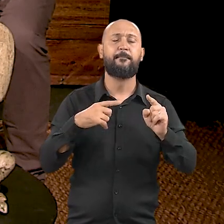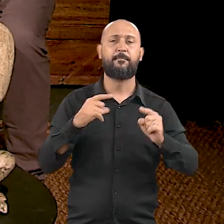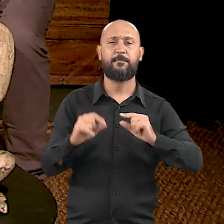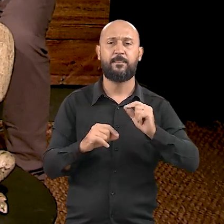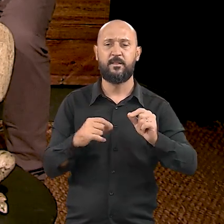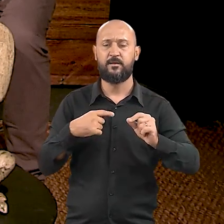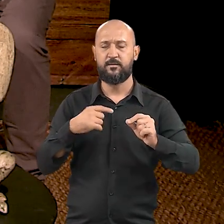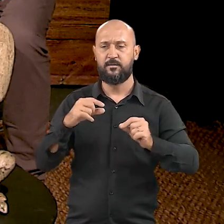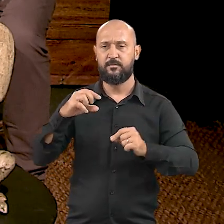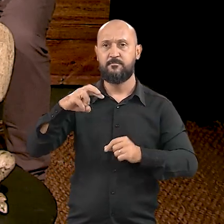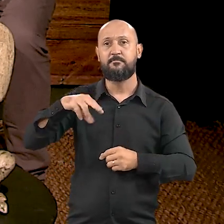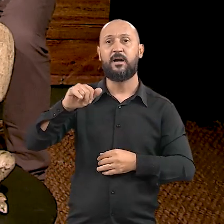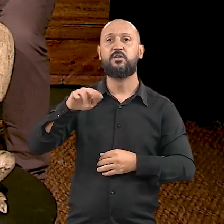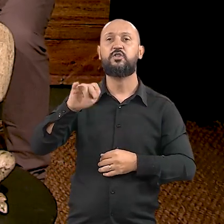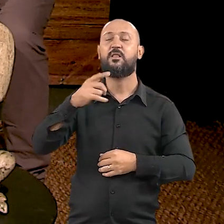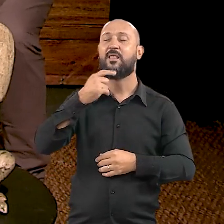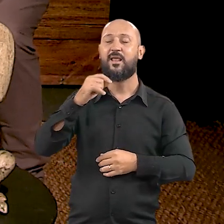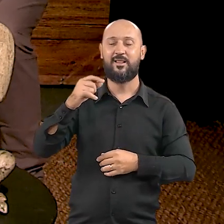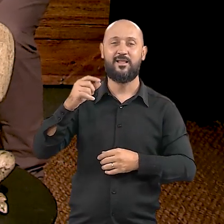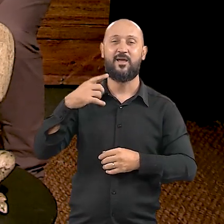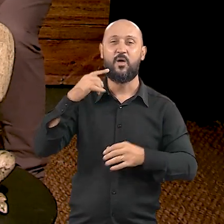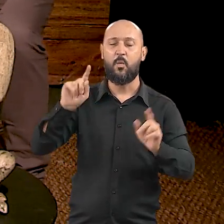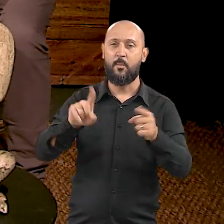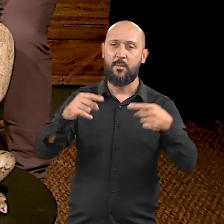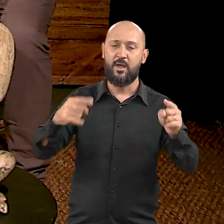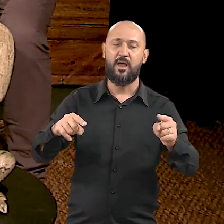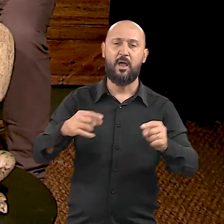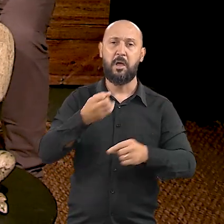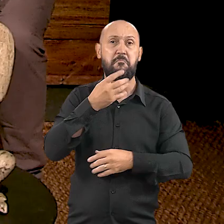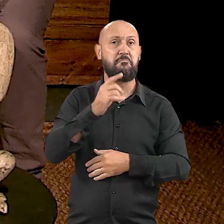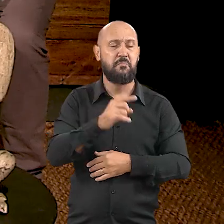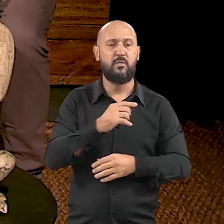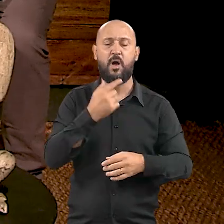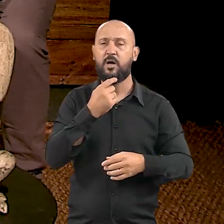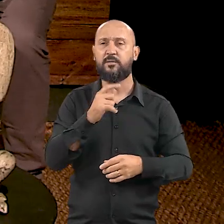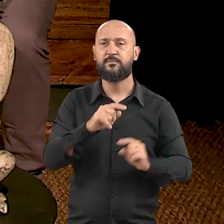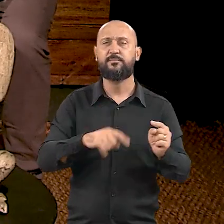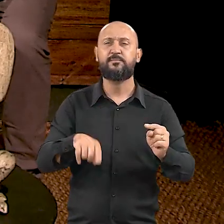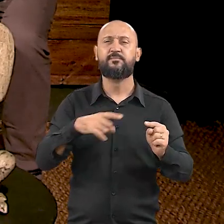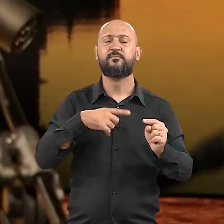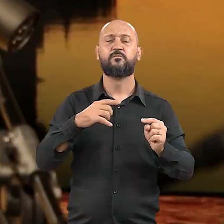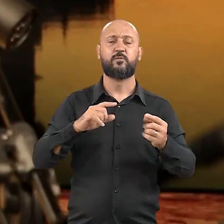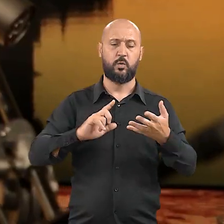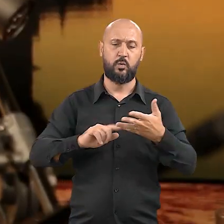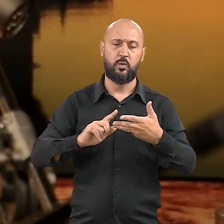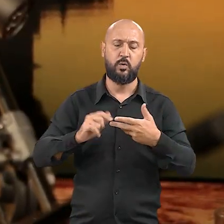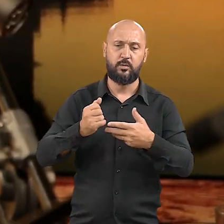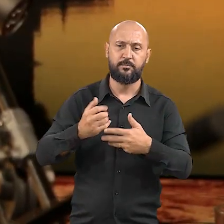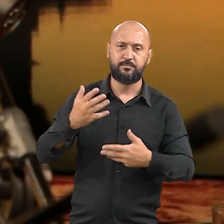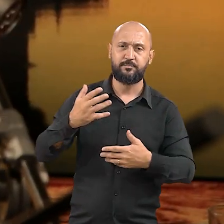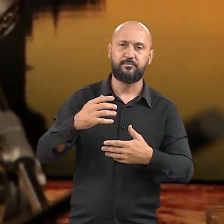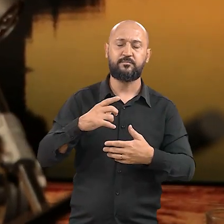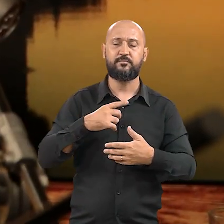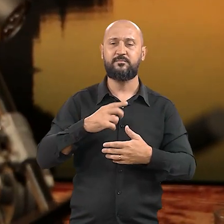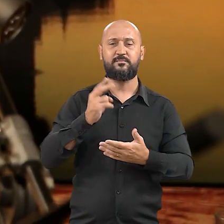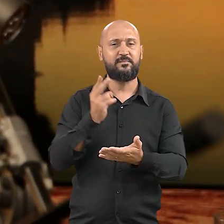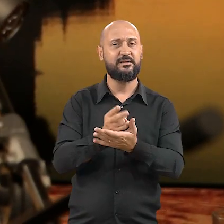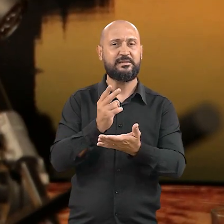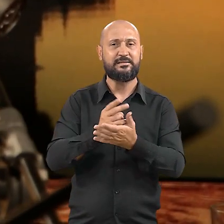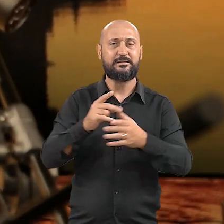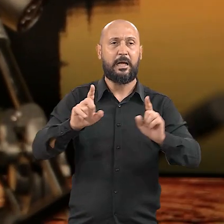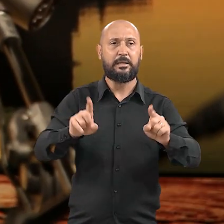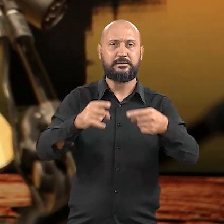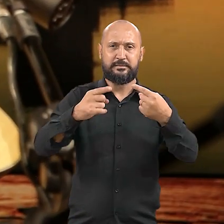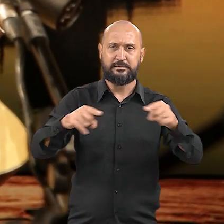assim, o Martinelli também, Eduardo que é Martinelli, outra fera. E aí esses caras, e todos... E a gente sempre teve